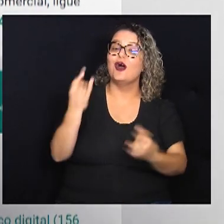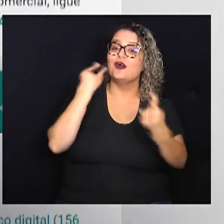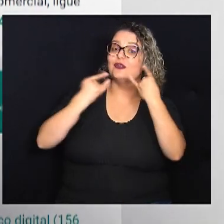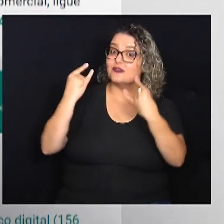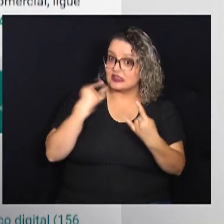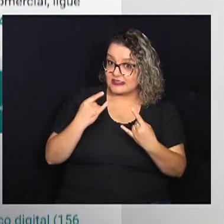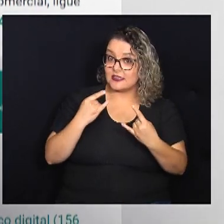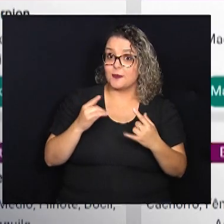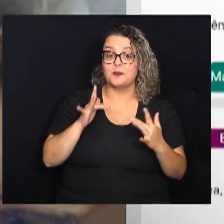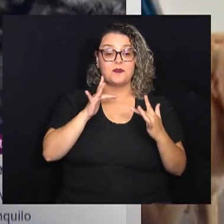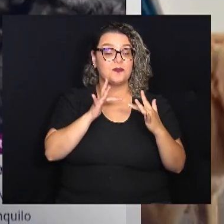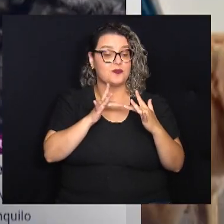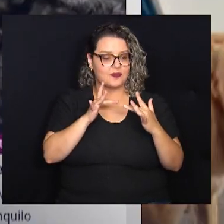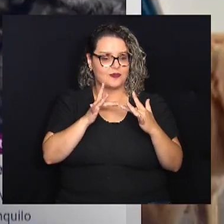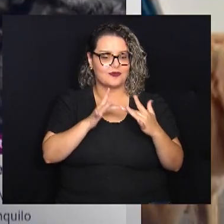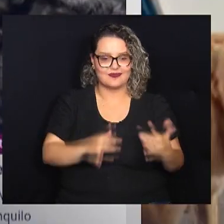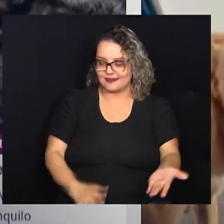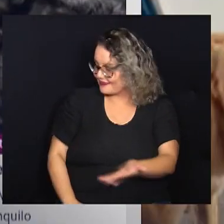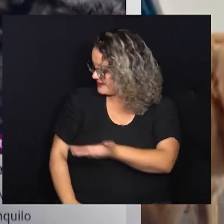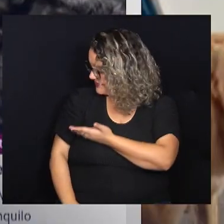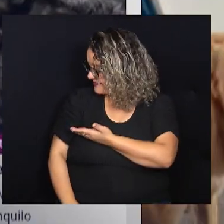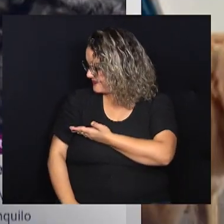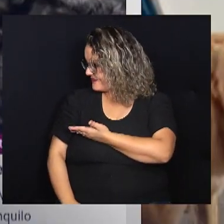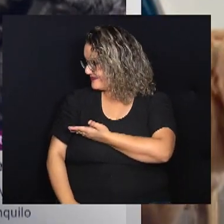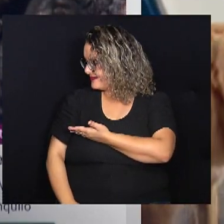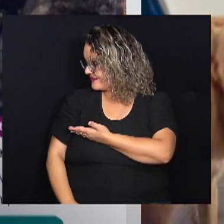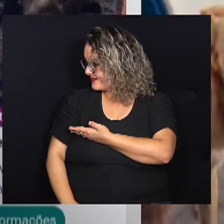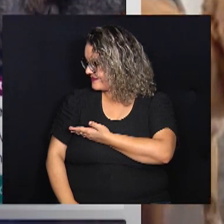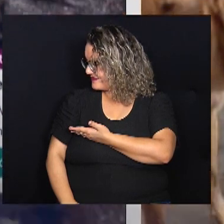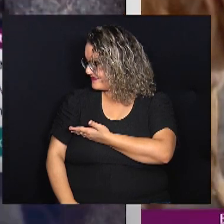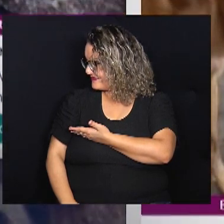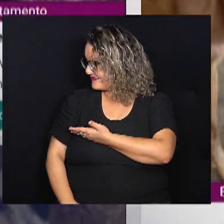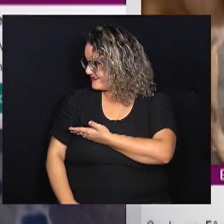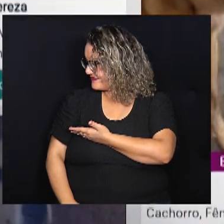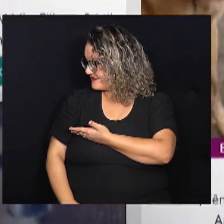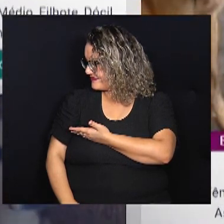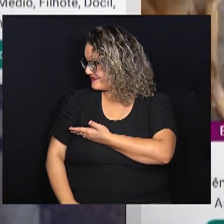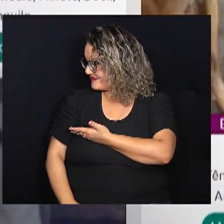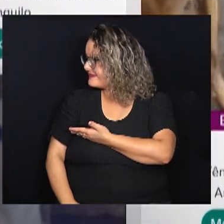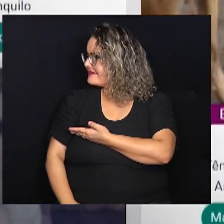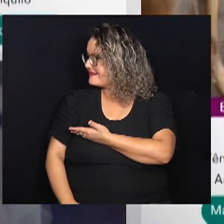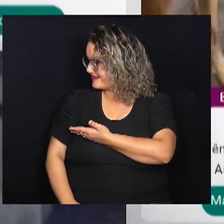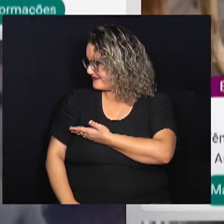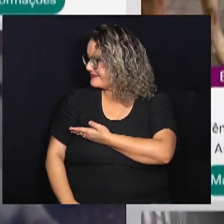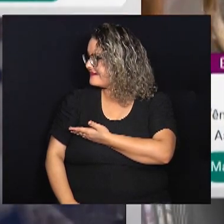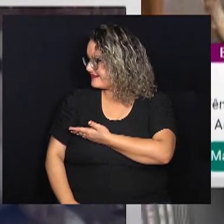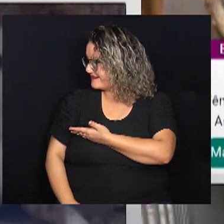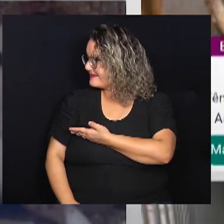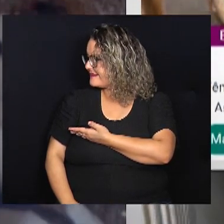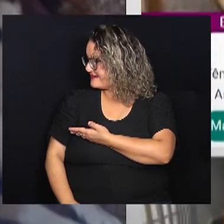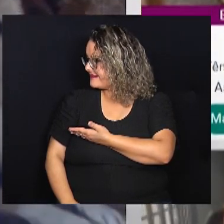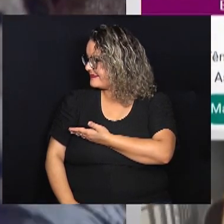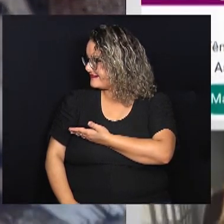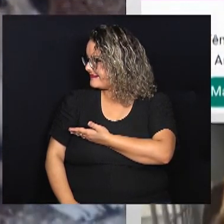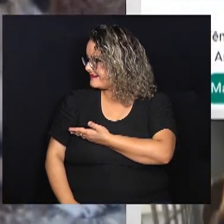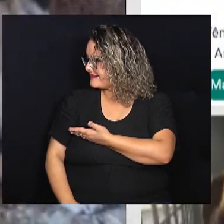esse cachorrinho de pelagem caramelo e orelhas caídas, está castrado, vacinado e